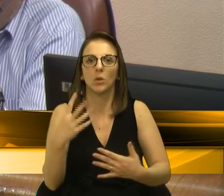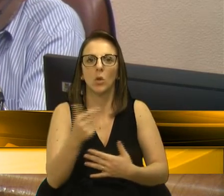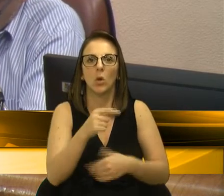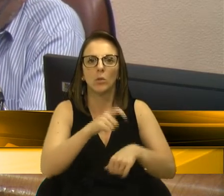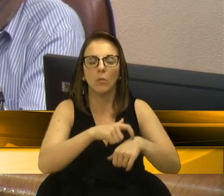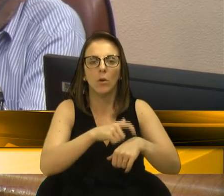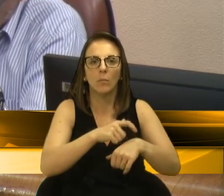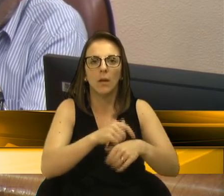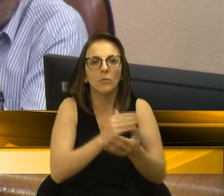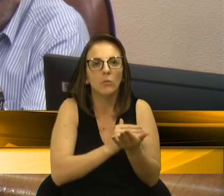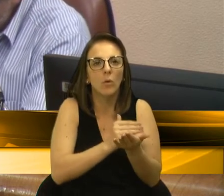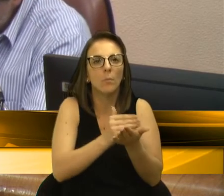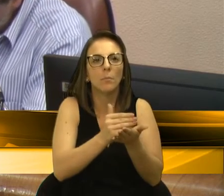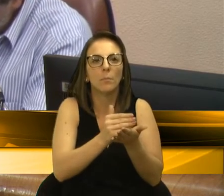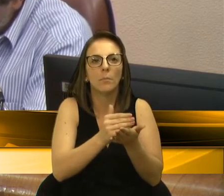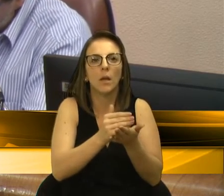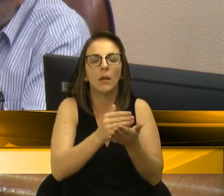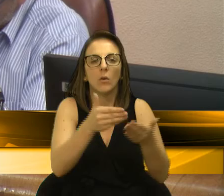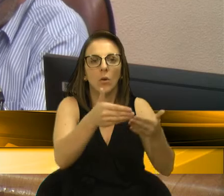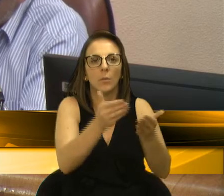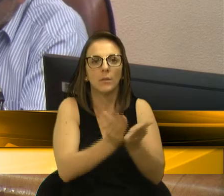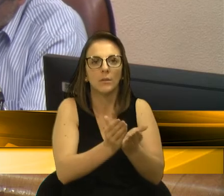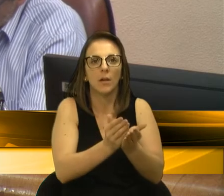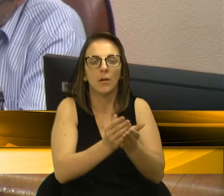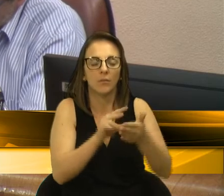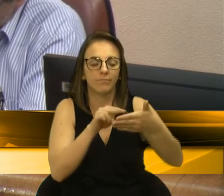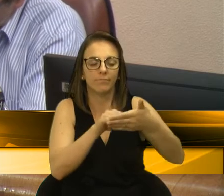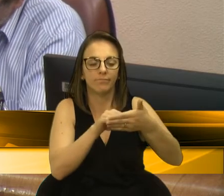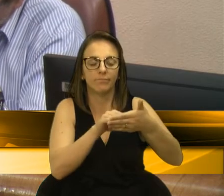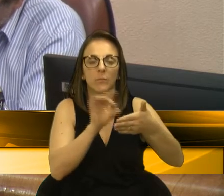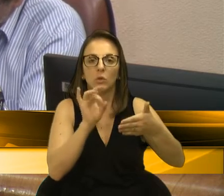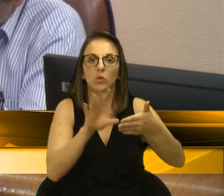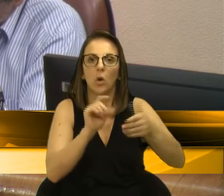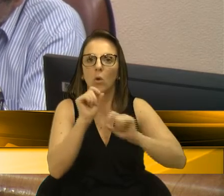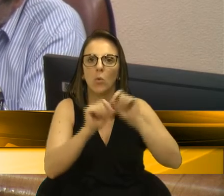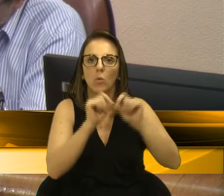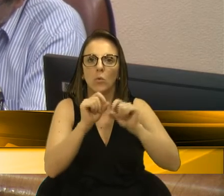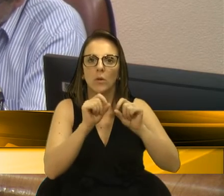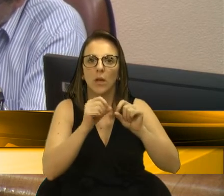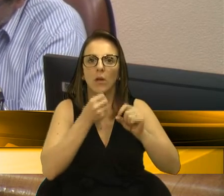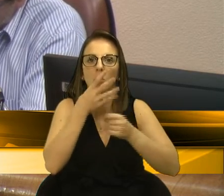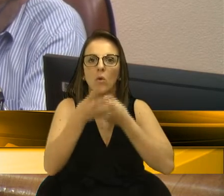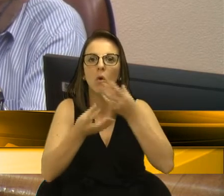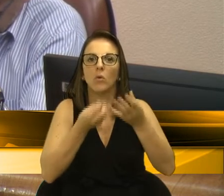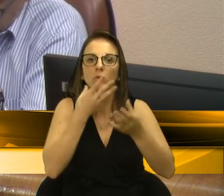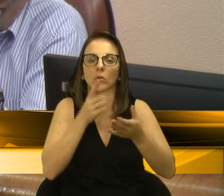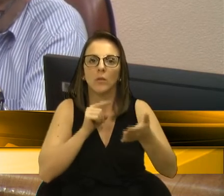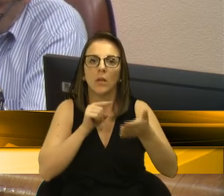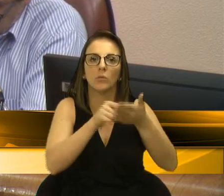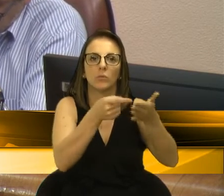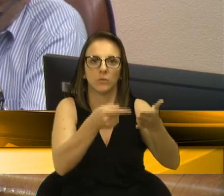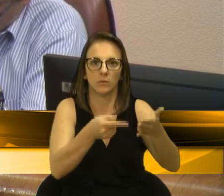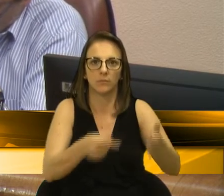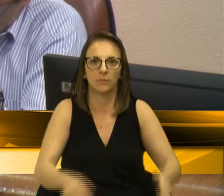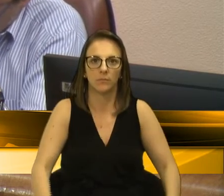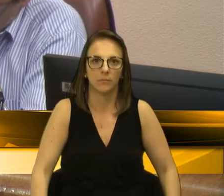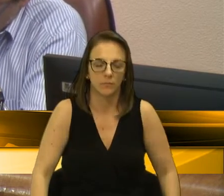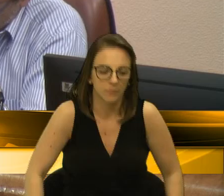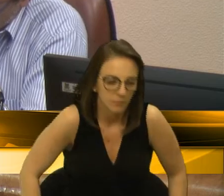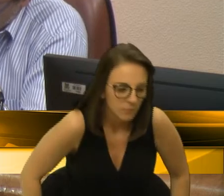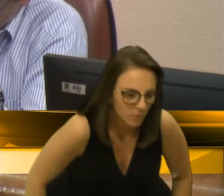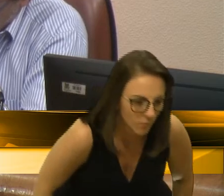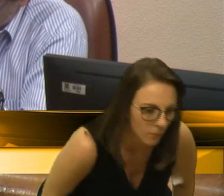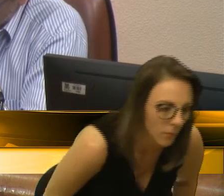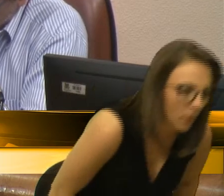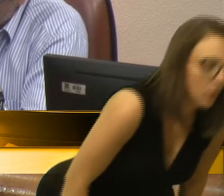fase introdutória, a comissão se ateve aos fatos narrados na denúncia, os elementos da defesa, na análise de documentos e do